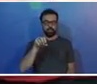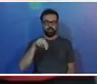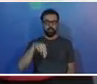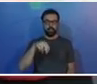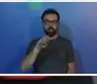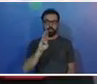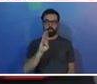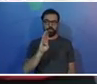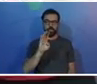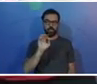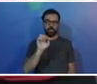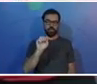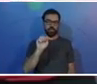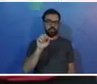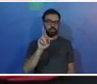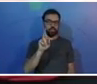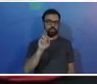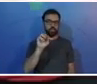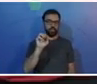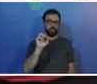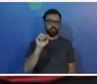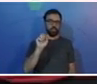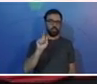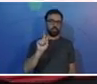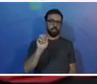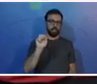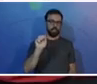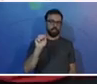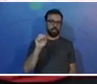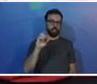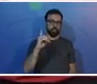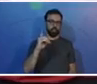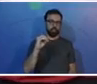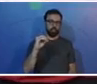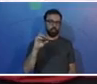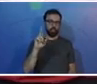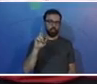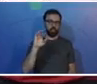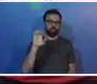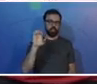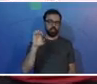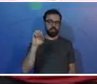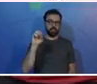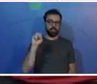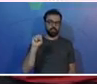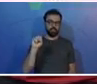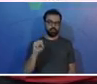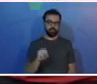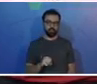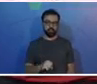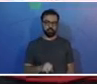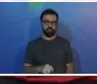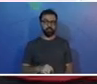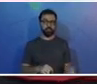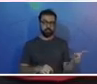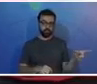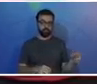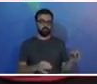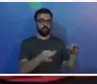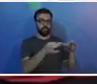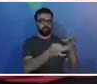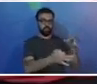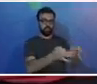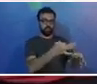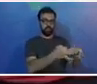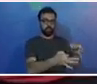Todos, através de concurso, eles se tornam juízes. Os juízes representam o Poder Judiciário, não